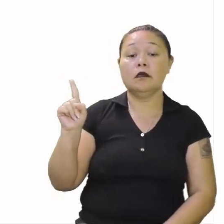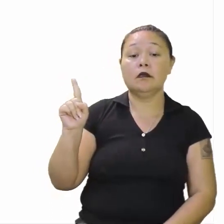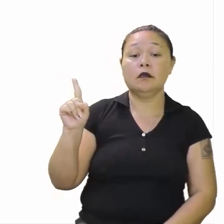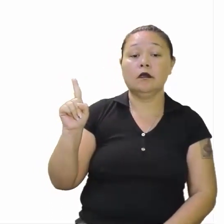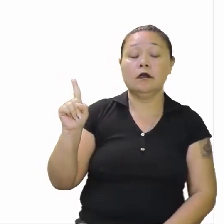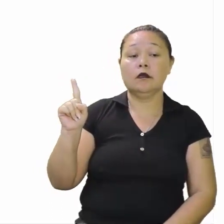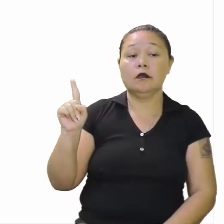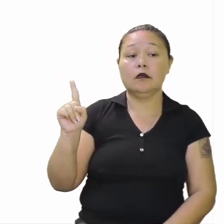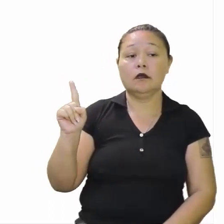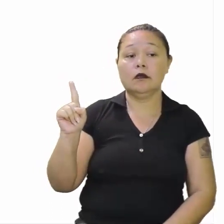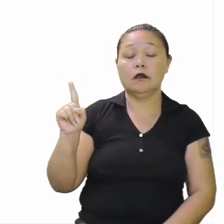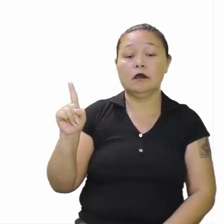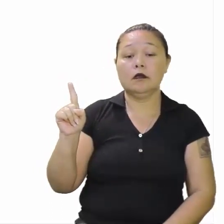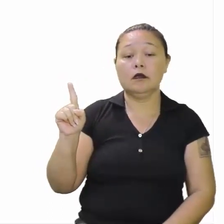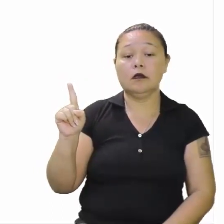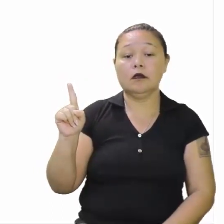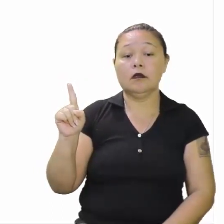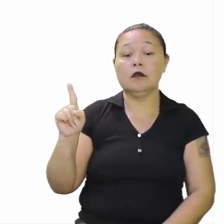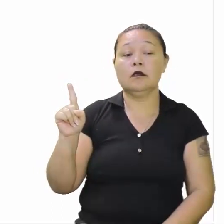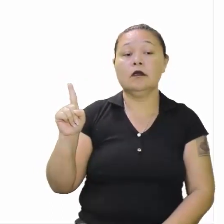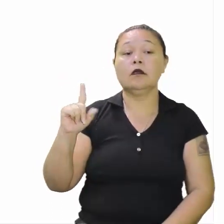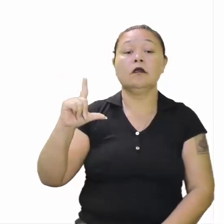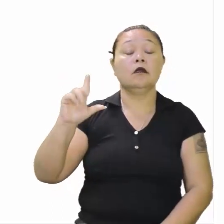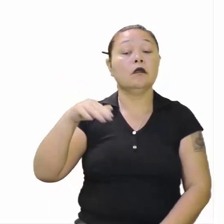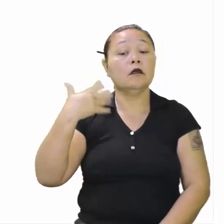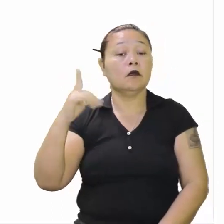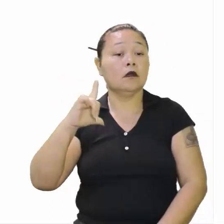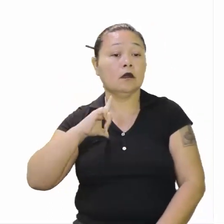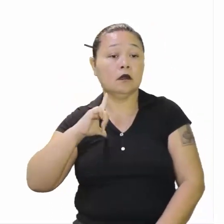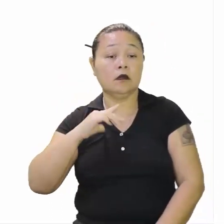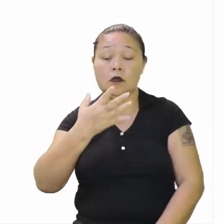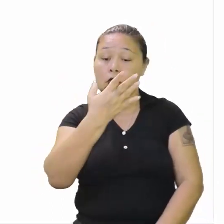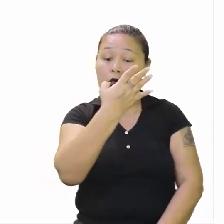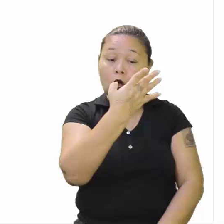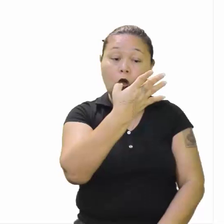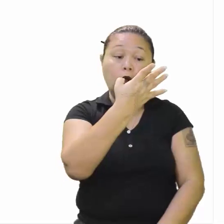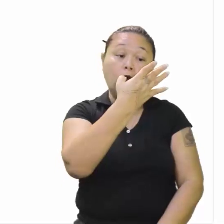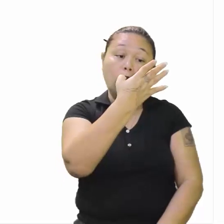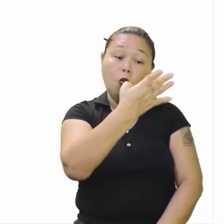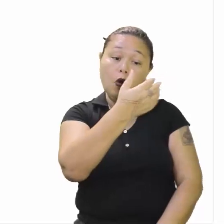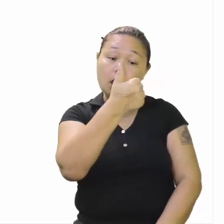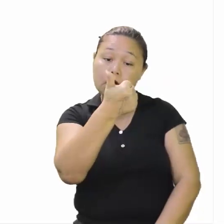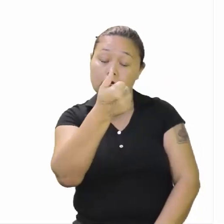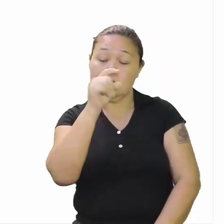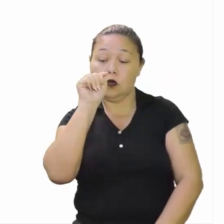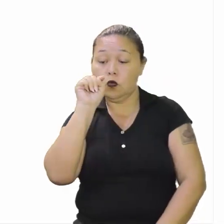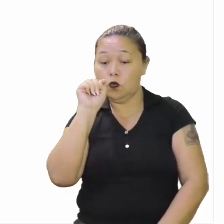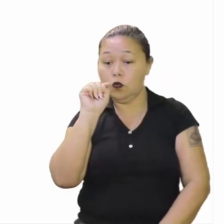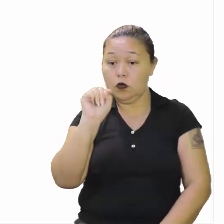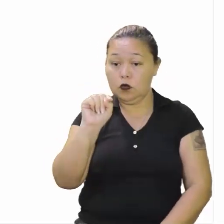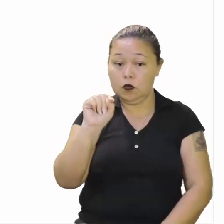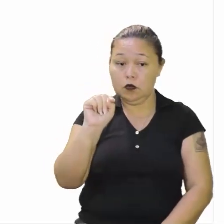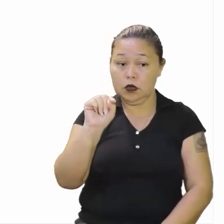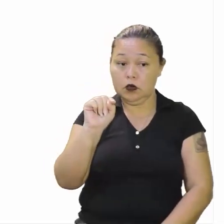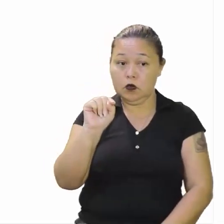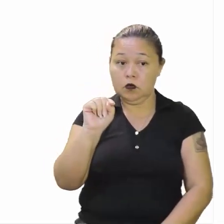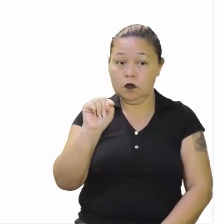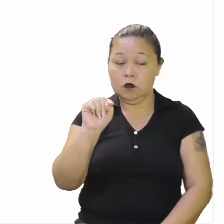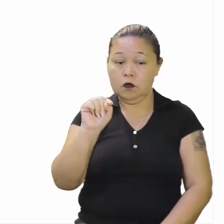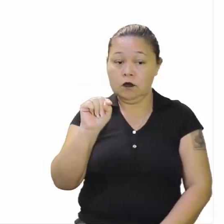seguinte: quando você tem 41 mil, olha aí, 41